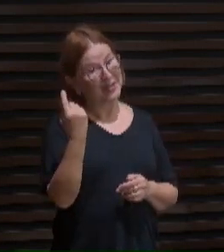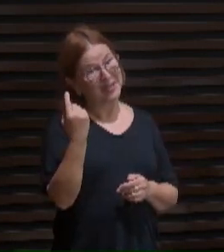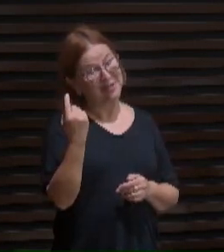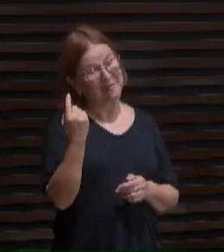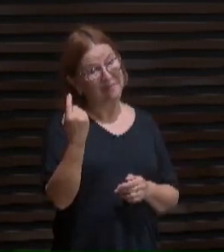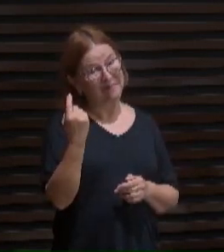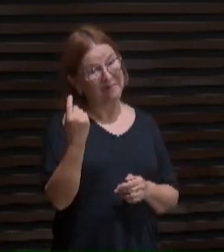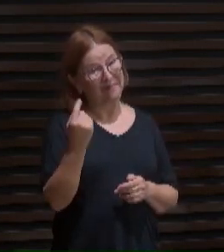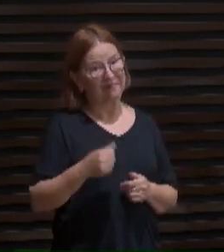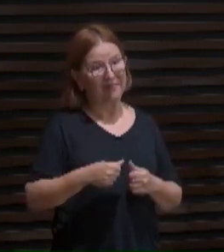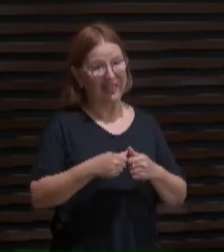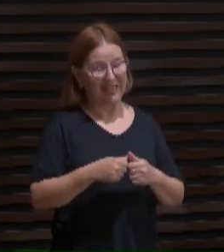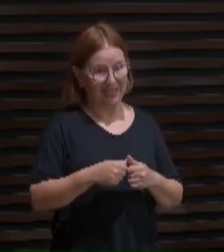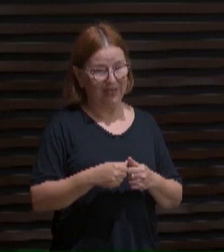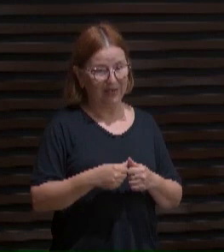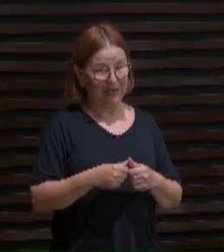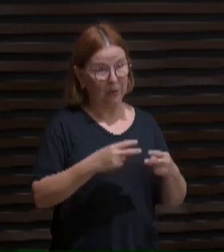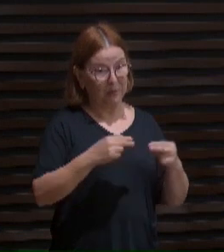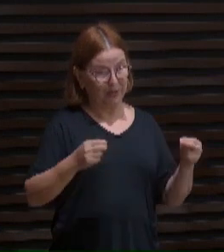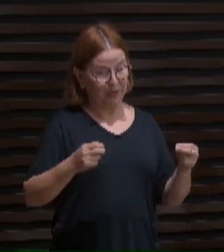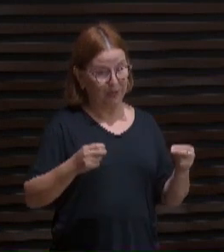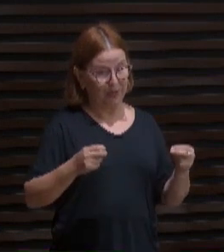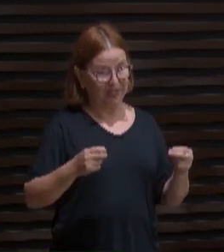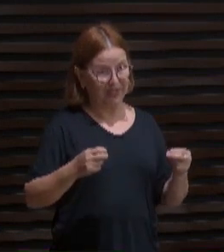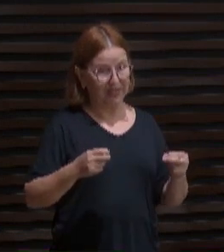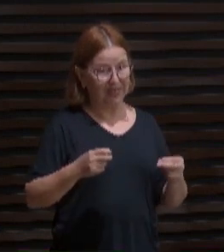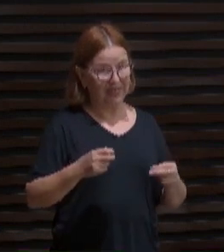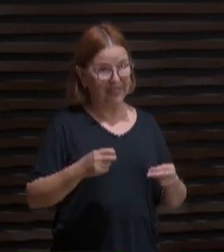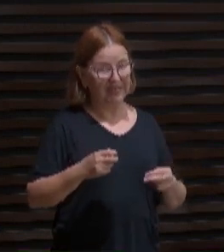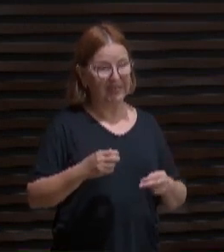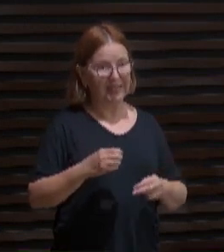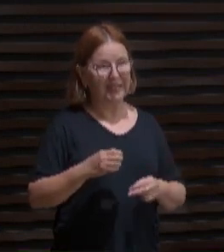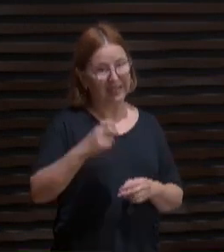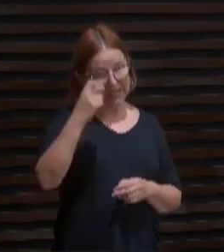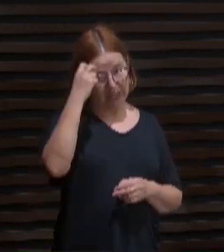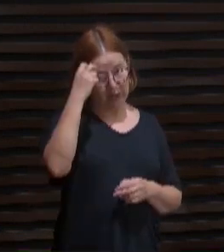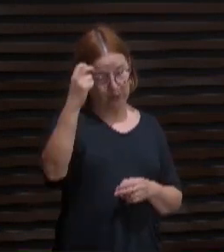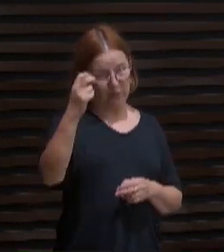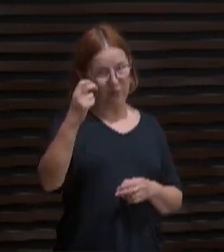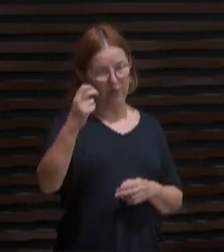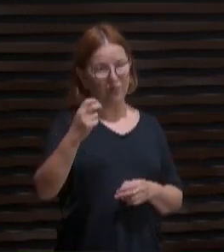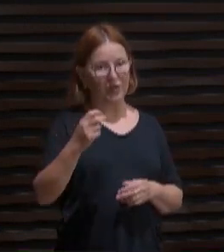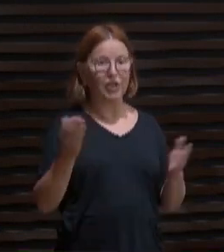das coisas da cultura da serpente moderna. O empoderamento das mulheres,